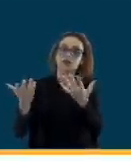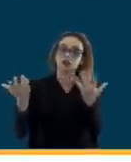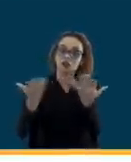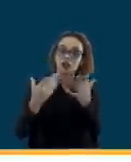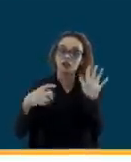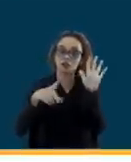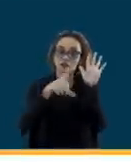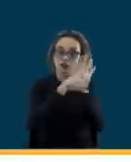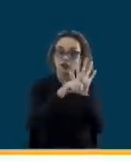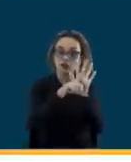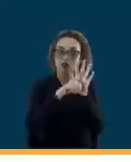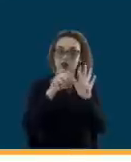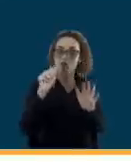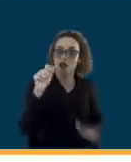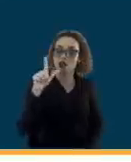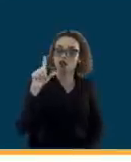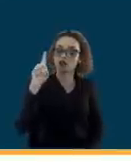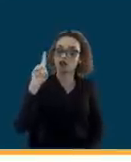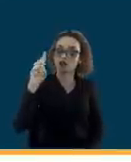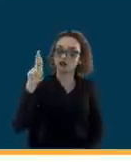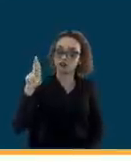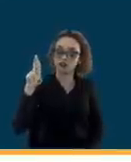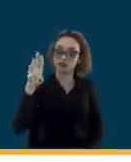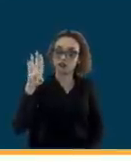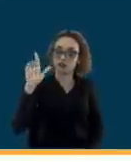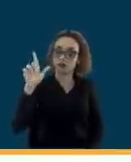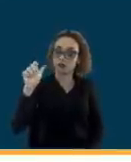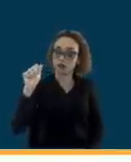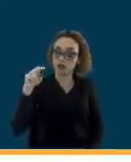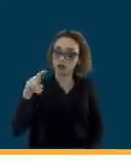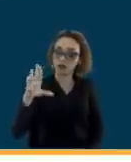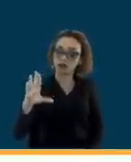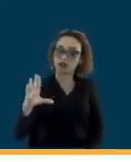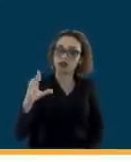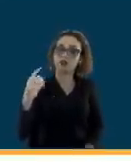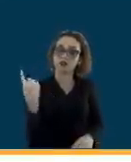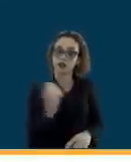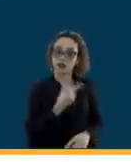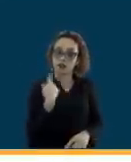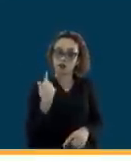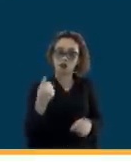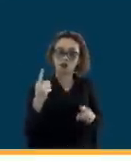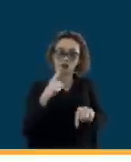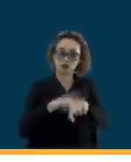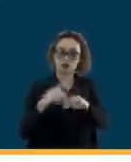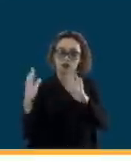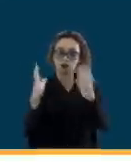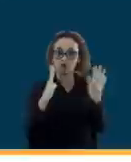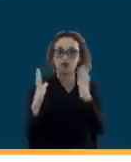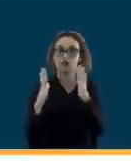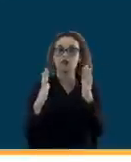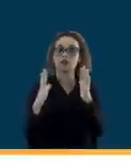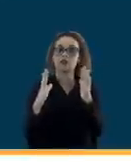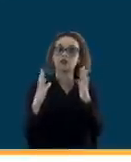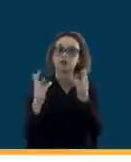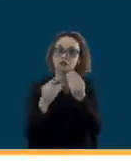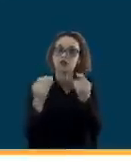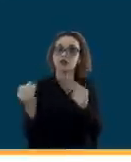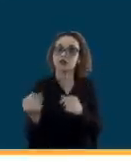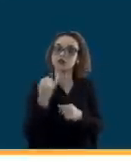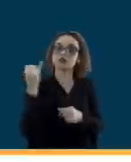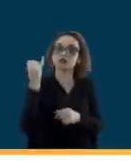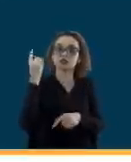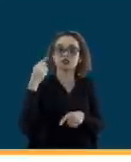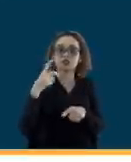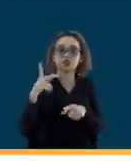poderia deixar de ser diferente. Então, para nós, esse momento foi muito importante também, porque a